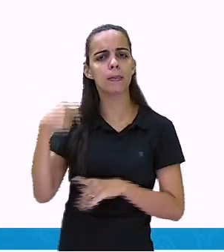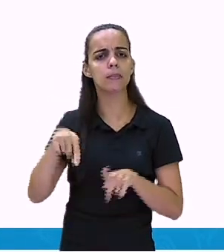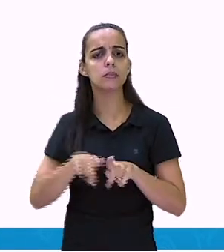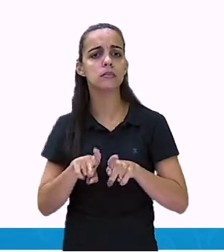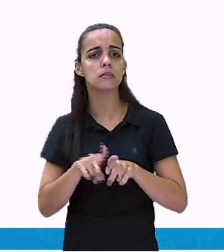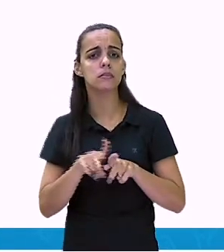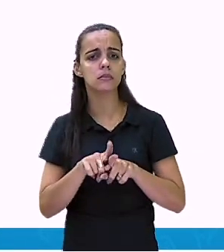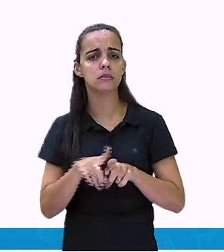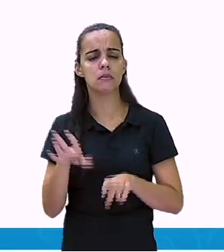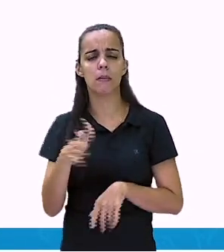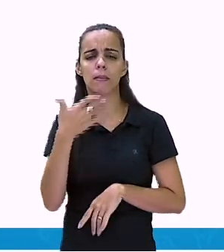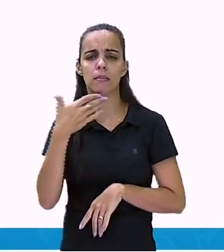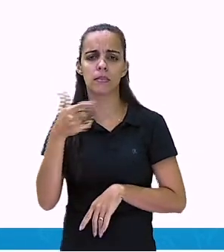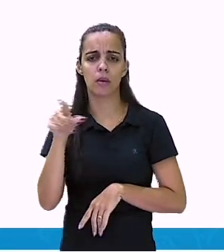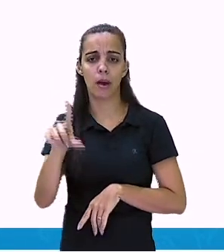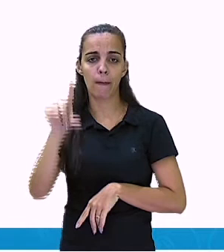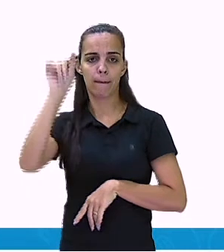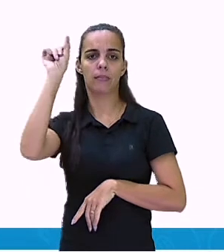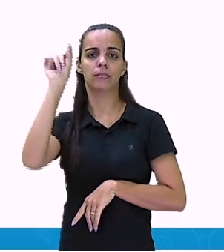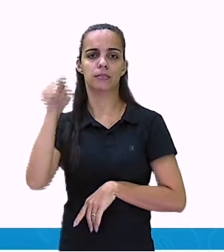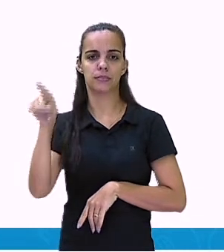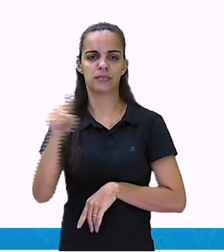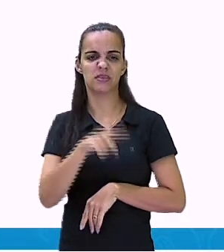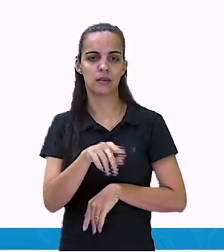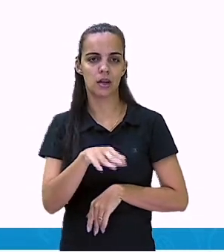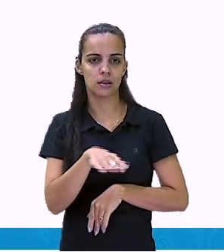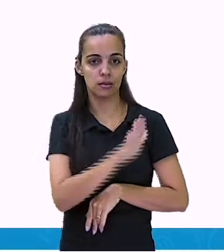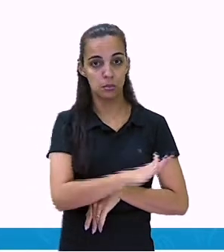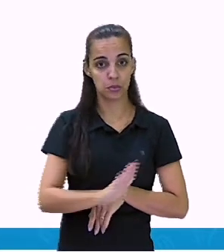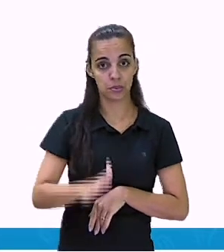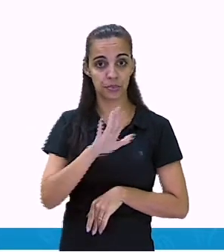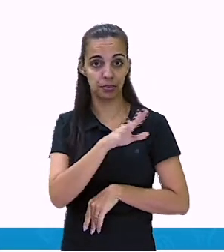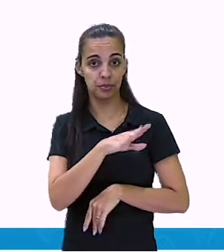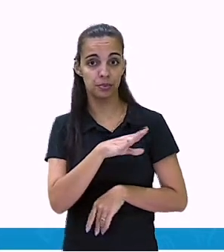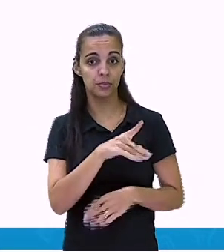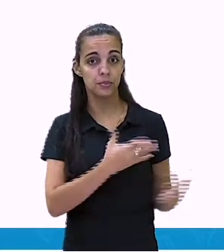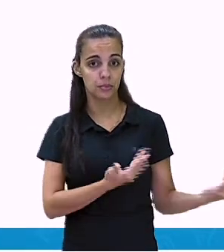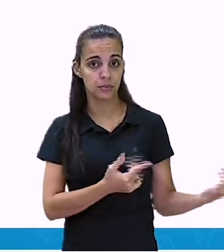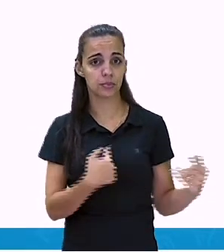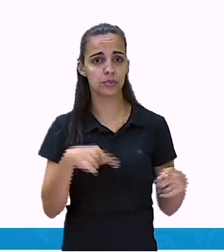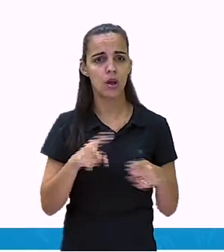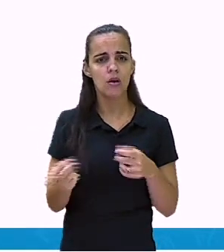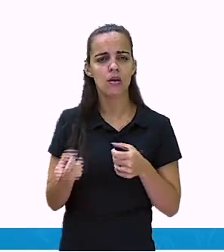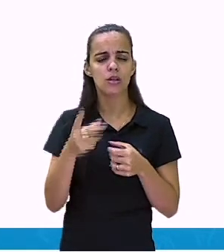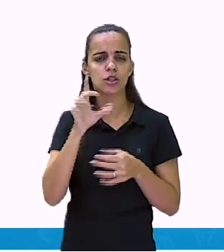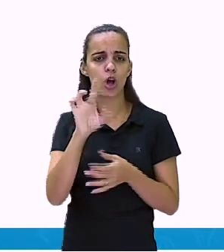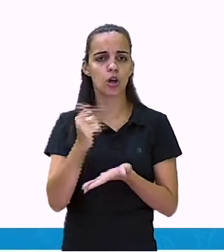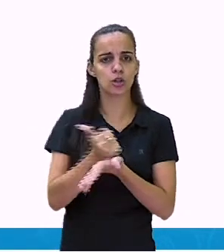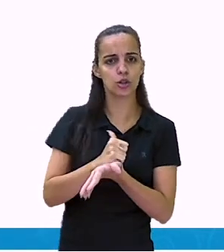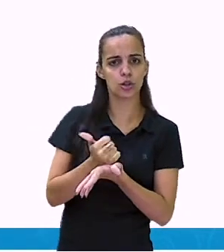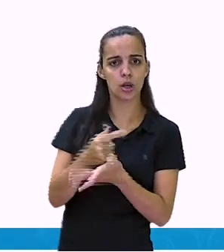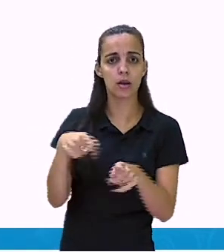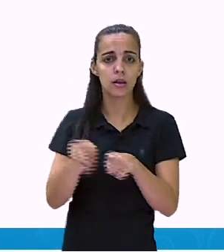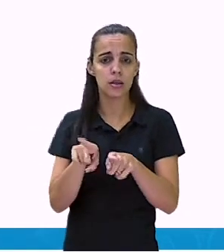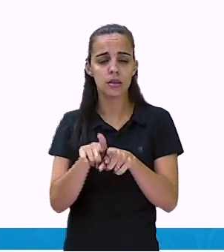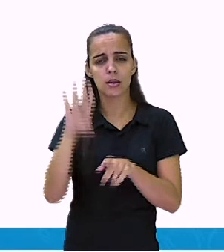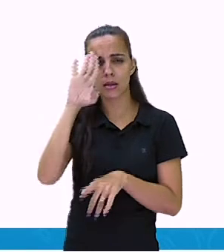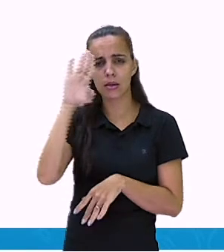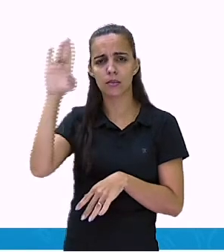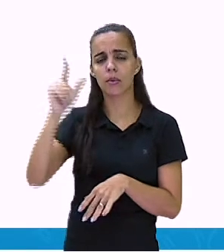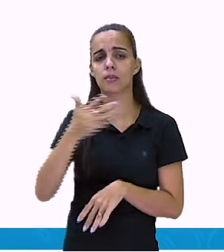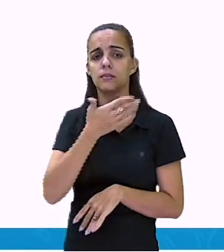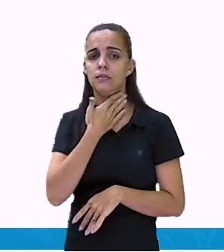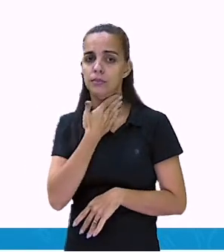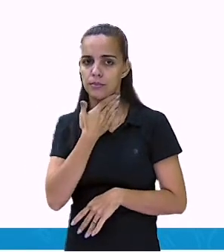Sabemos também que a preferência da garotada está voltada aos joguinhos e, mais especialmente,